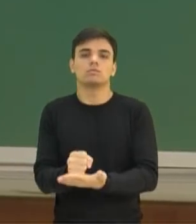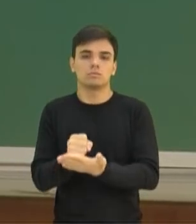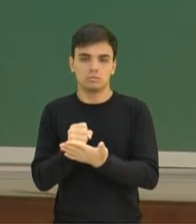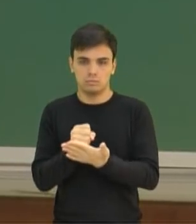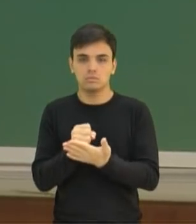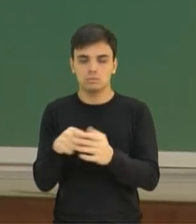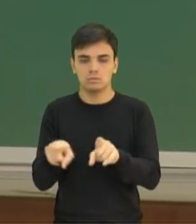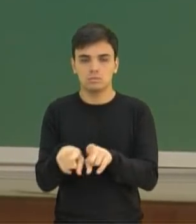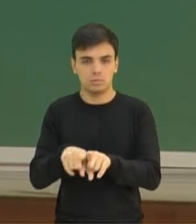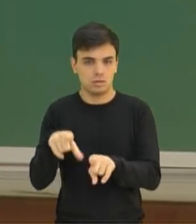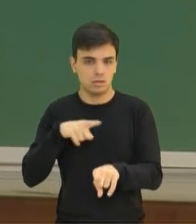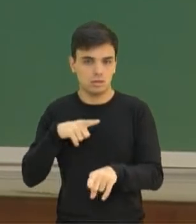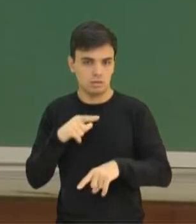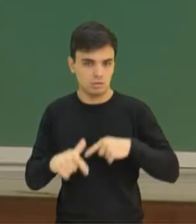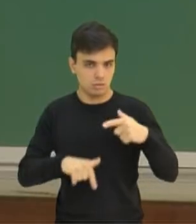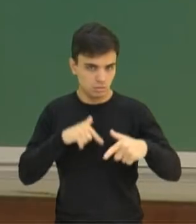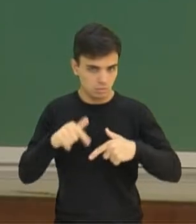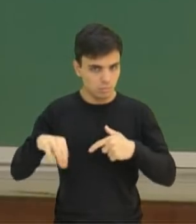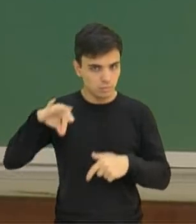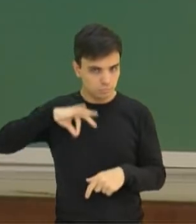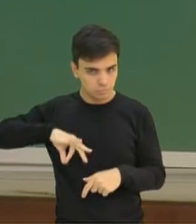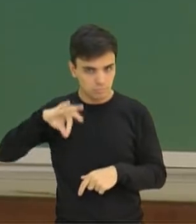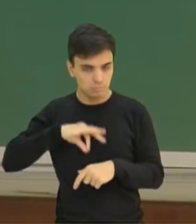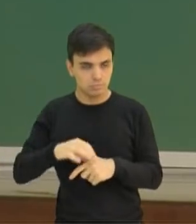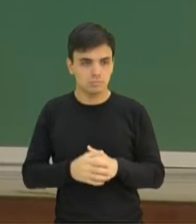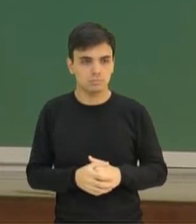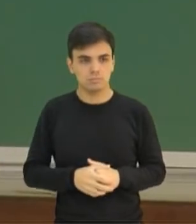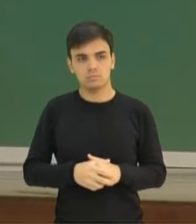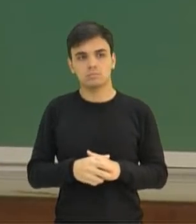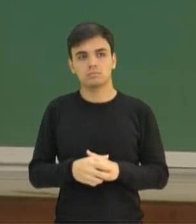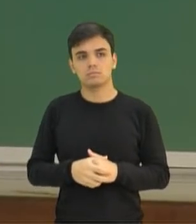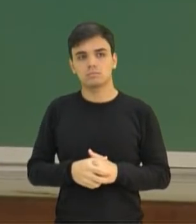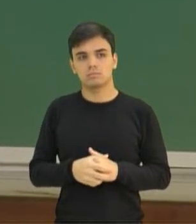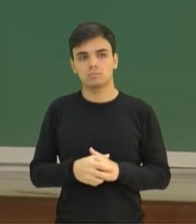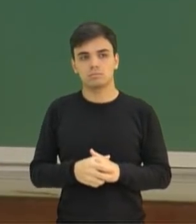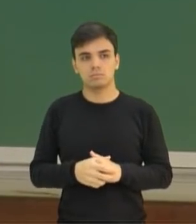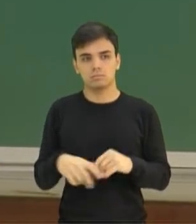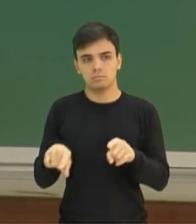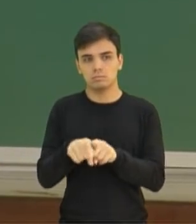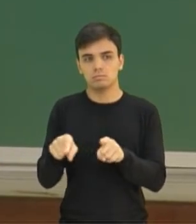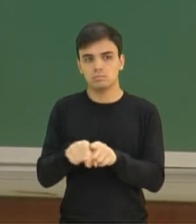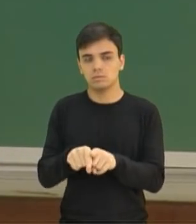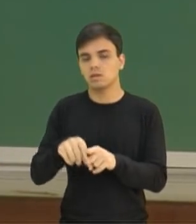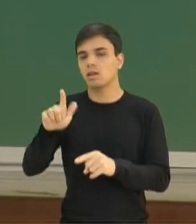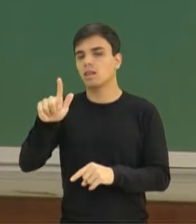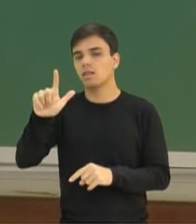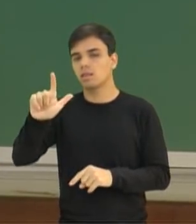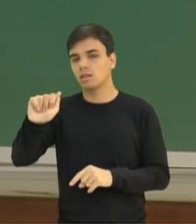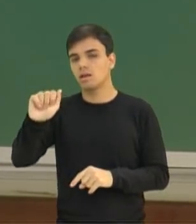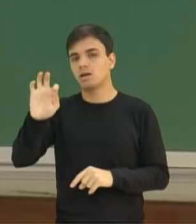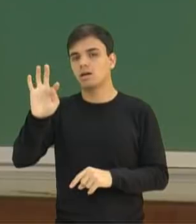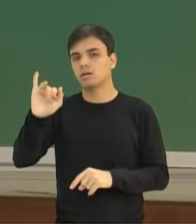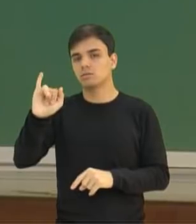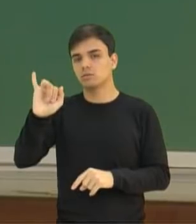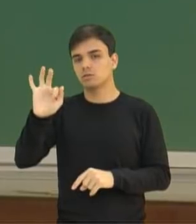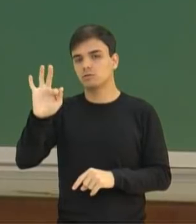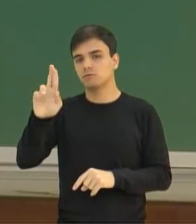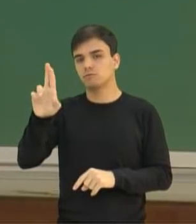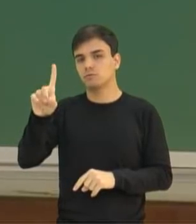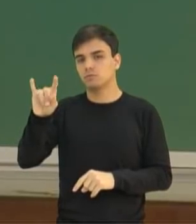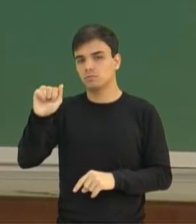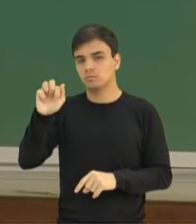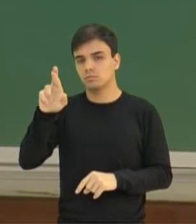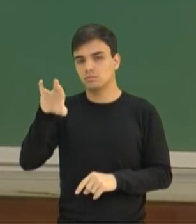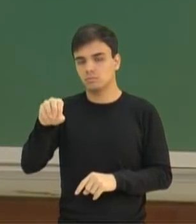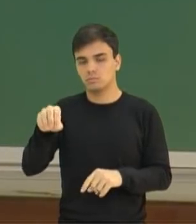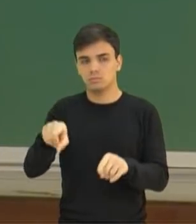gerando também emprego e renda, né? Os grandes latifundiários, concentração de terras, agravados no